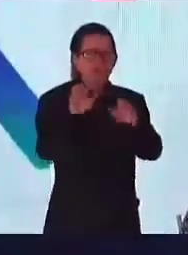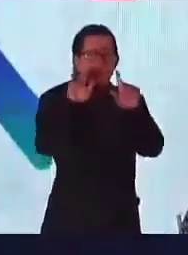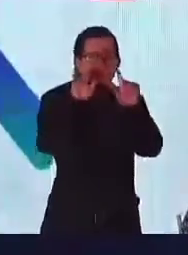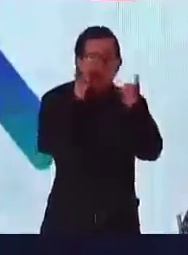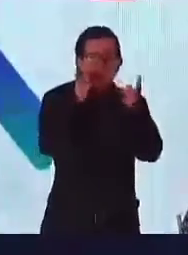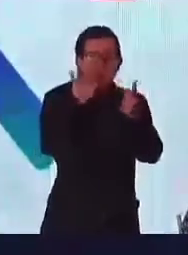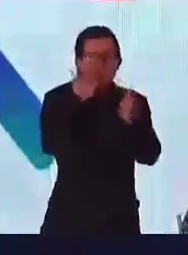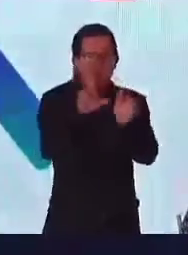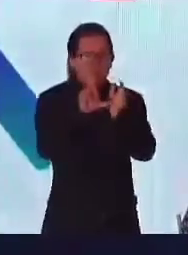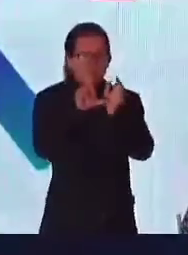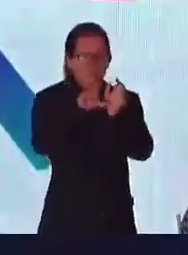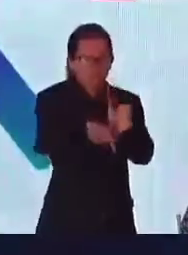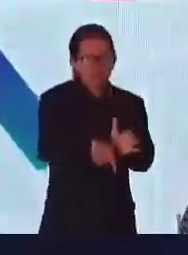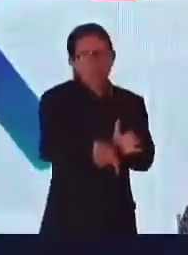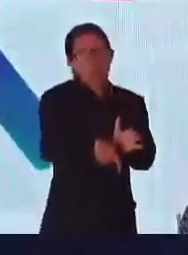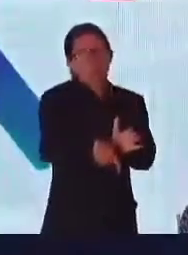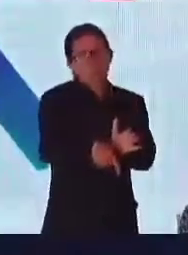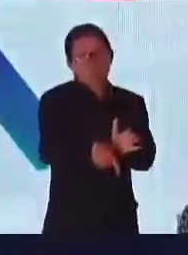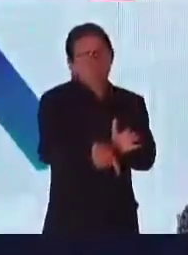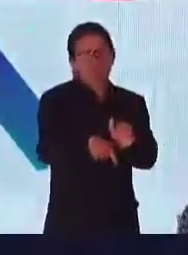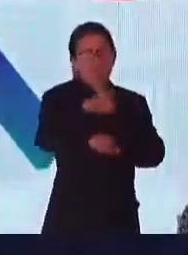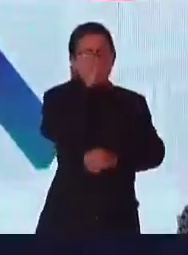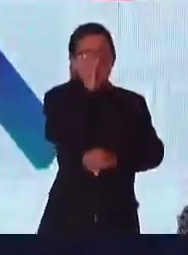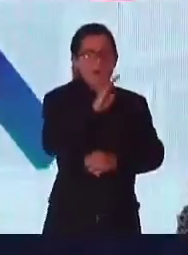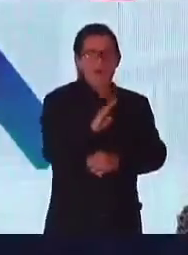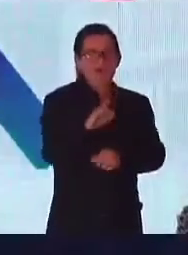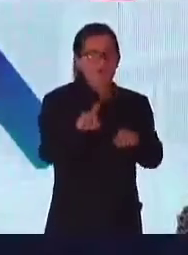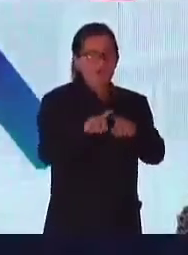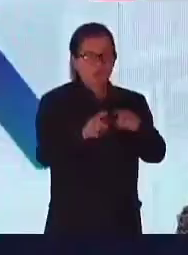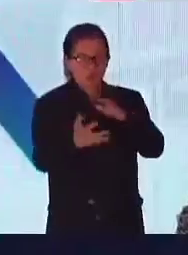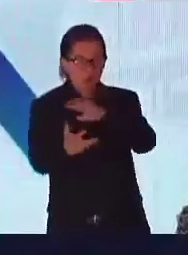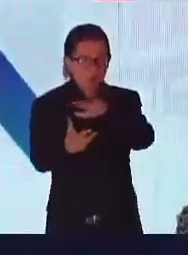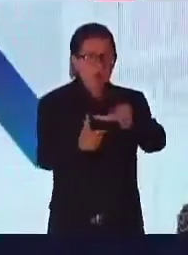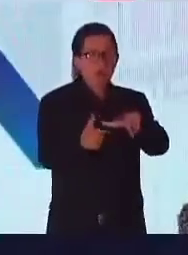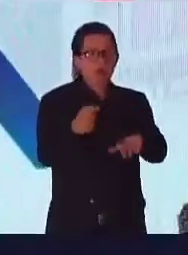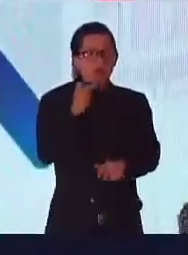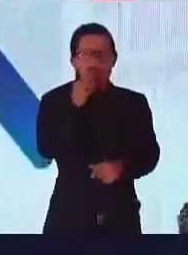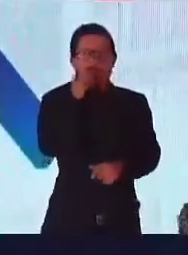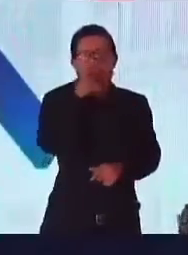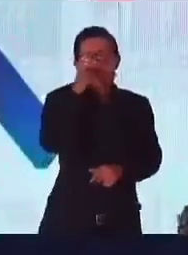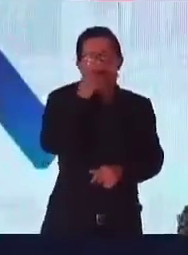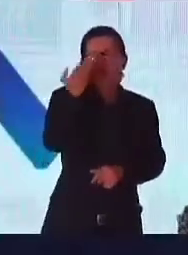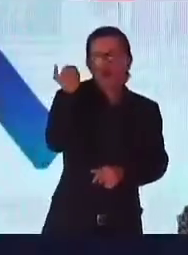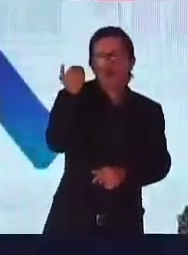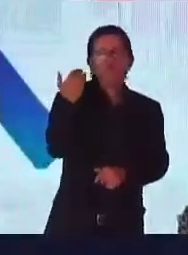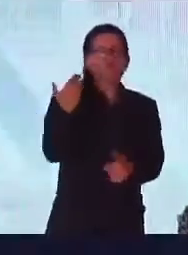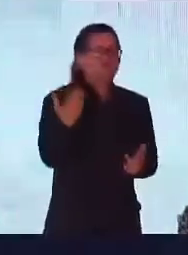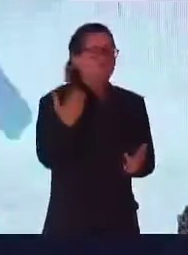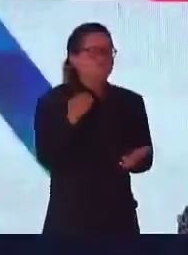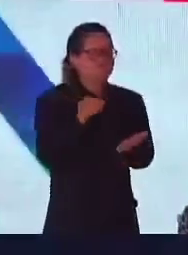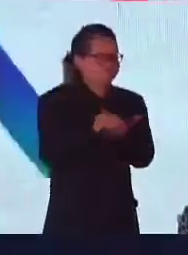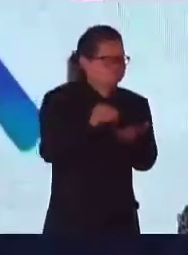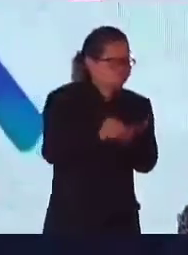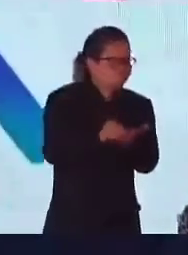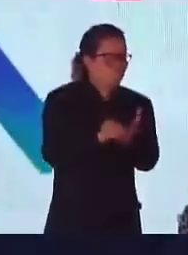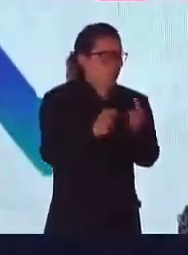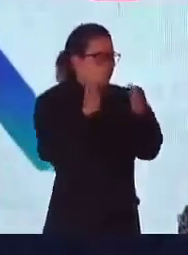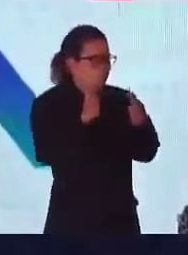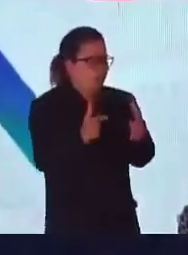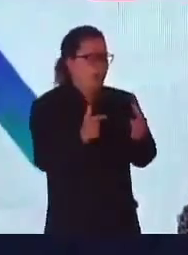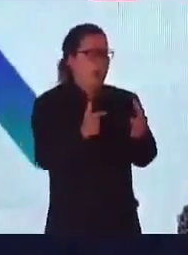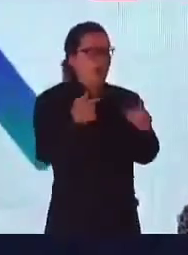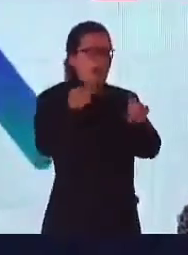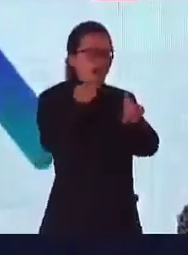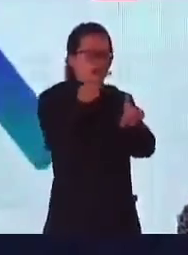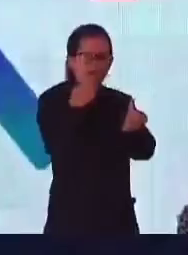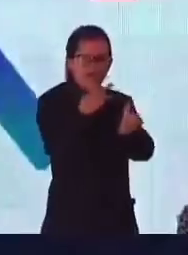competição regional e nacional no desenvolvimento tecnológico, sobretudo das empresas, startups e de